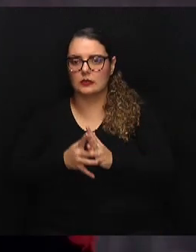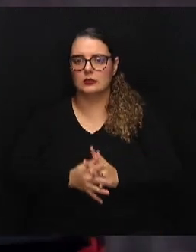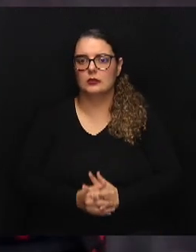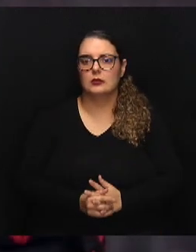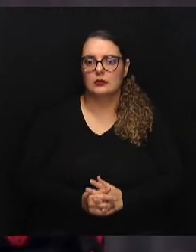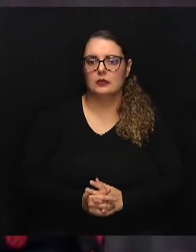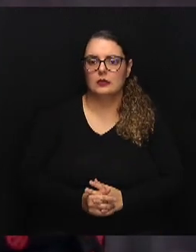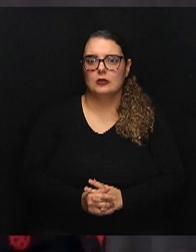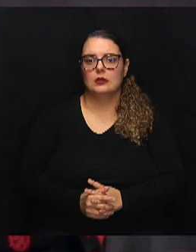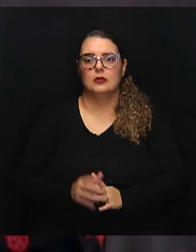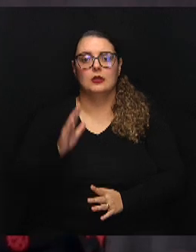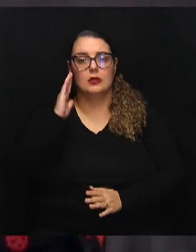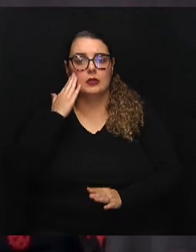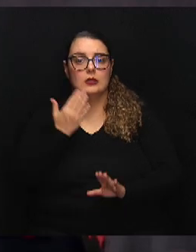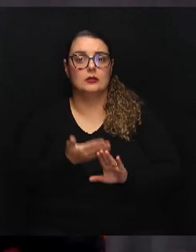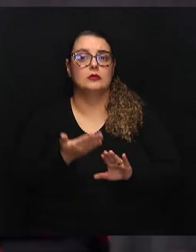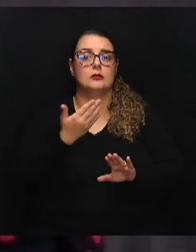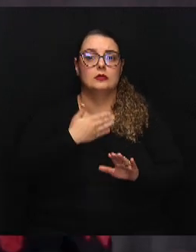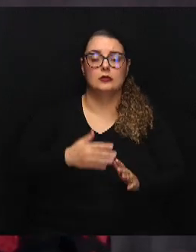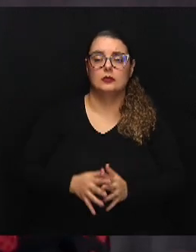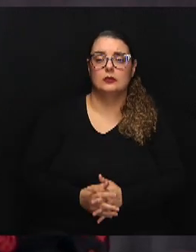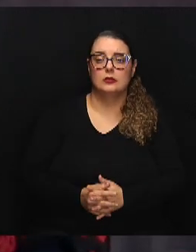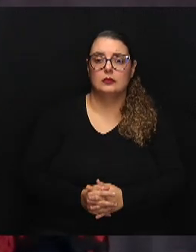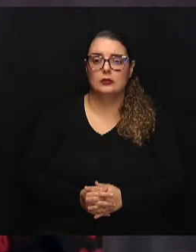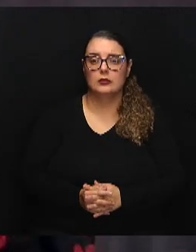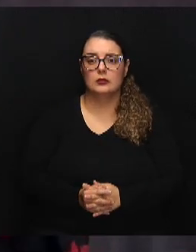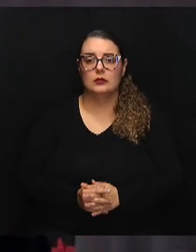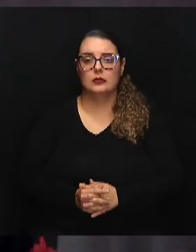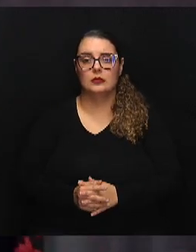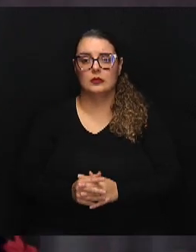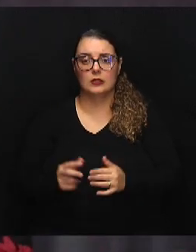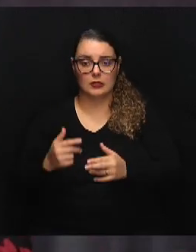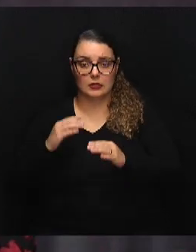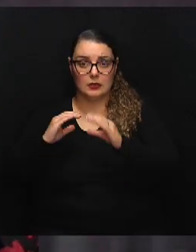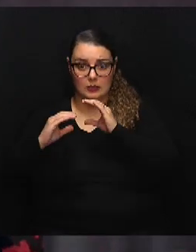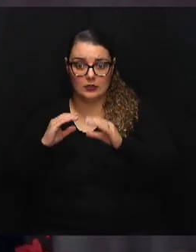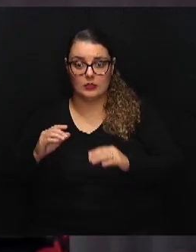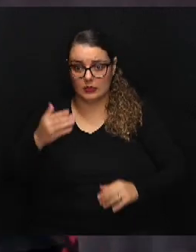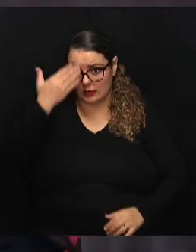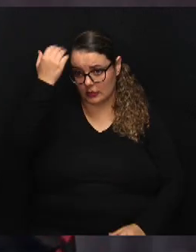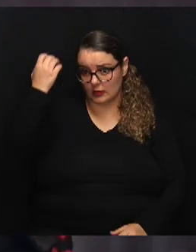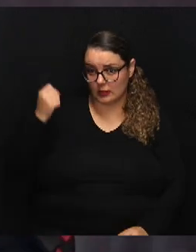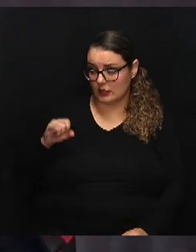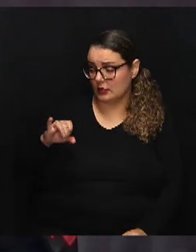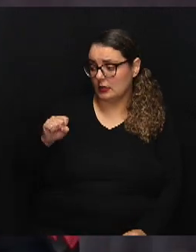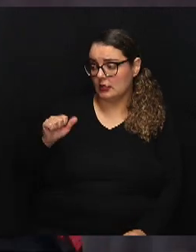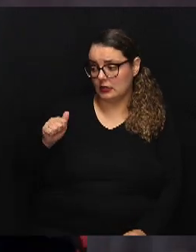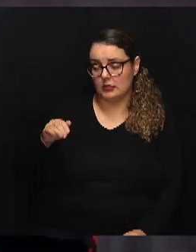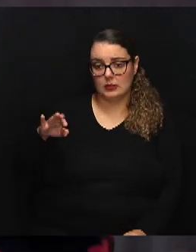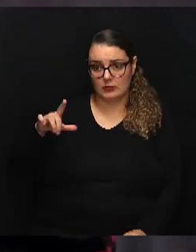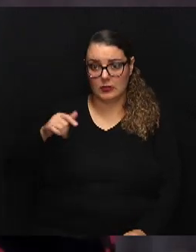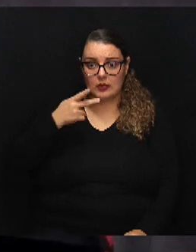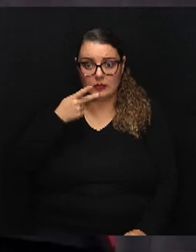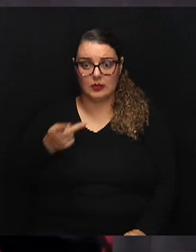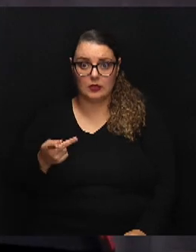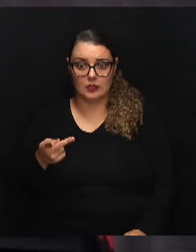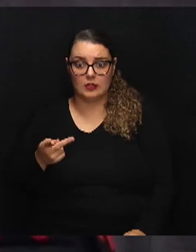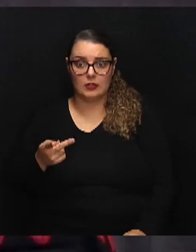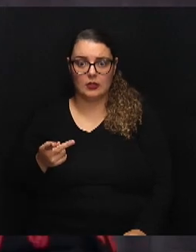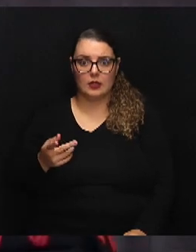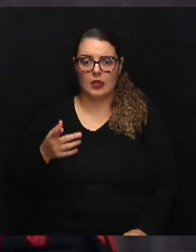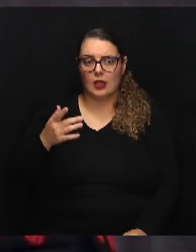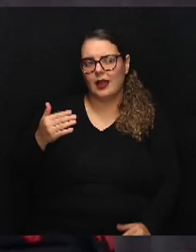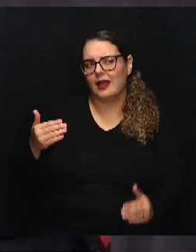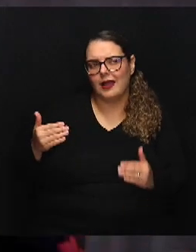pouco o que está por trás, né? Assim, então, essa coisa da comunicação, que a Rúbia falou e a Isabela também, mesmo que se vocês não consigam